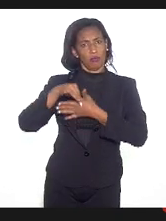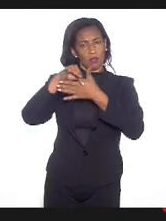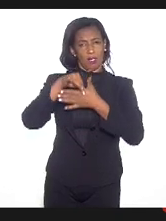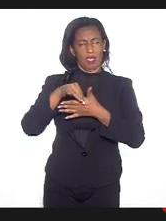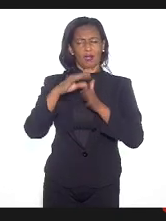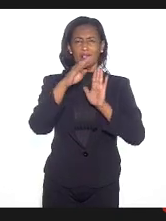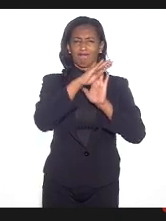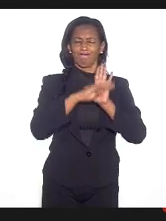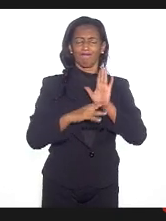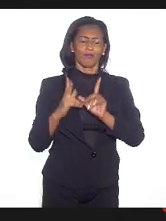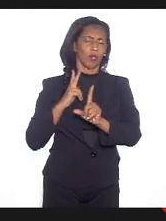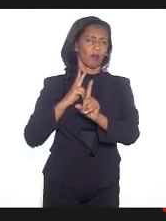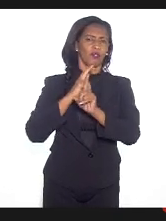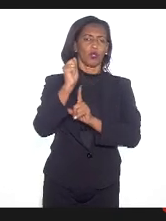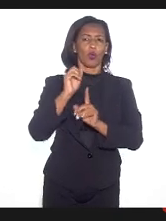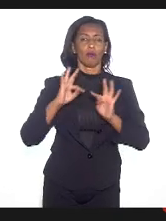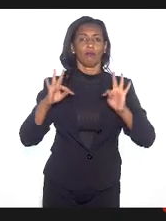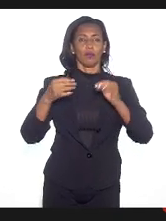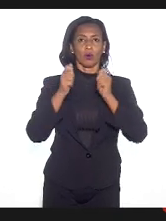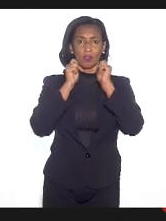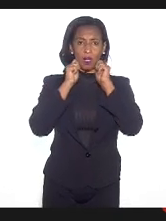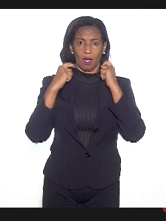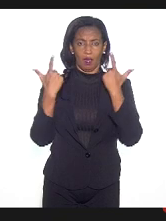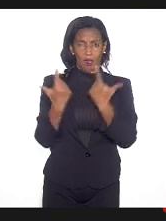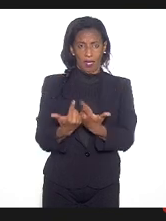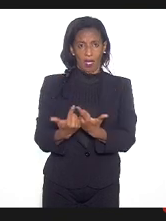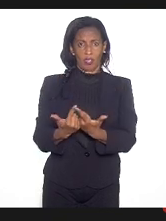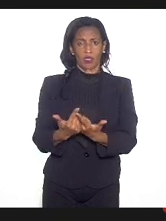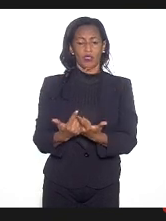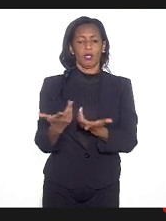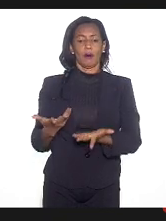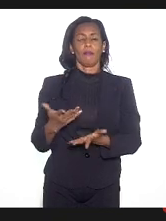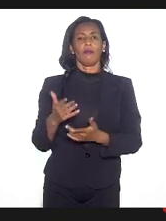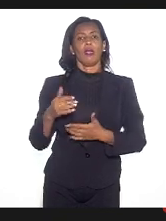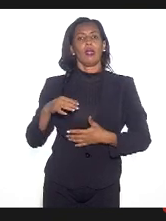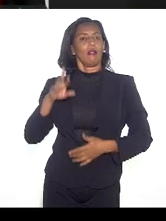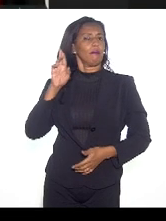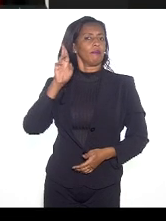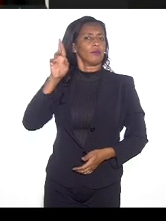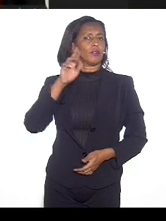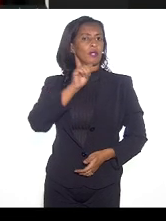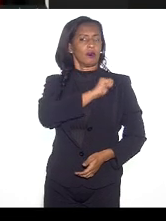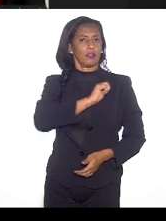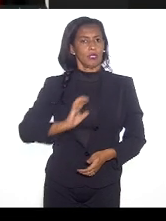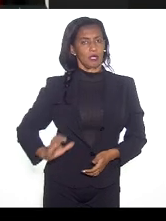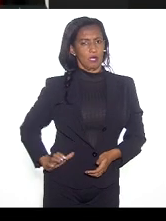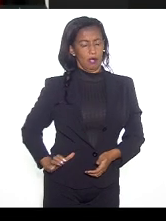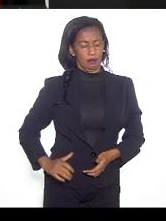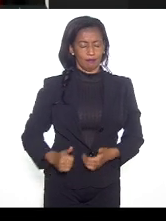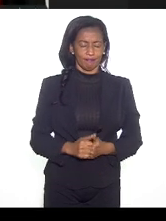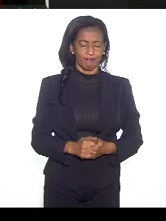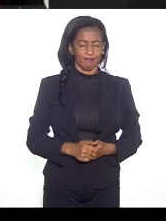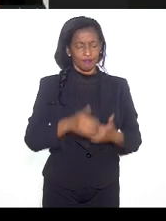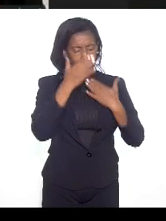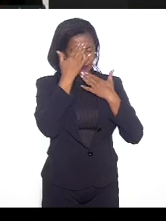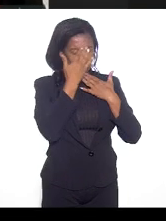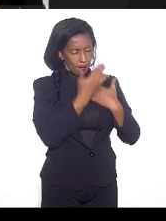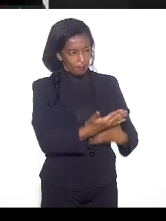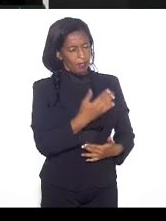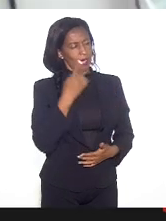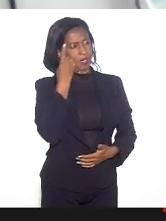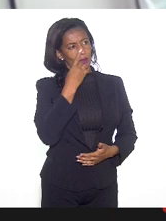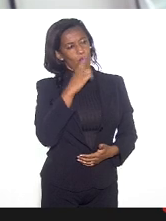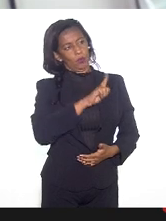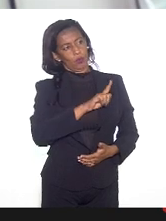Eu acho que é uma vitória de toda a Alerj, presidida pelo presidente André Siciliano. Obrigado, deputado Luiz Martins.